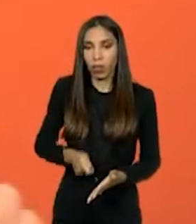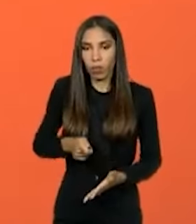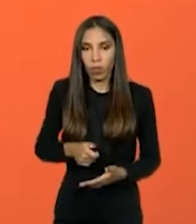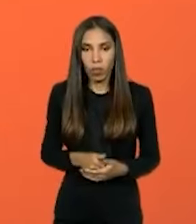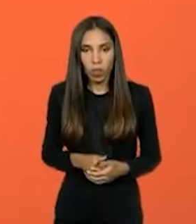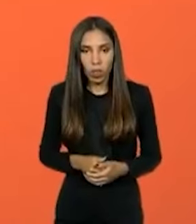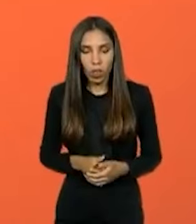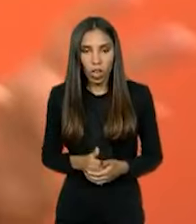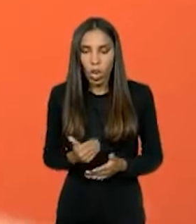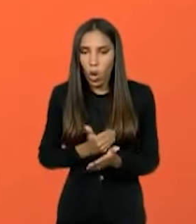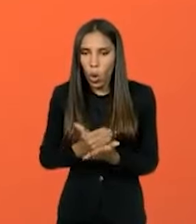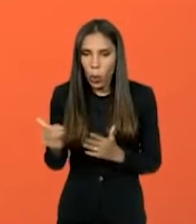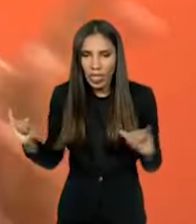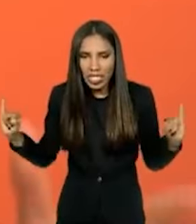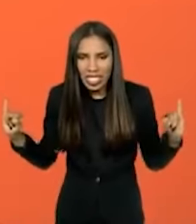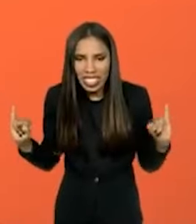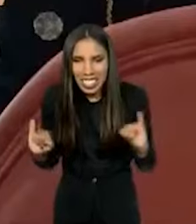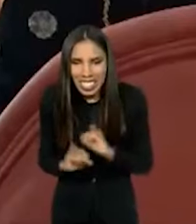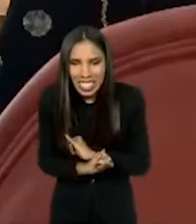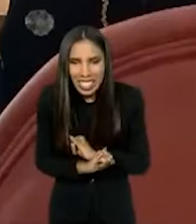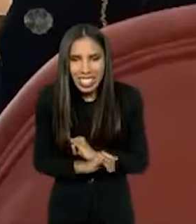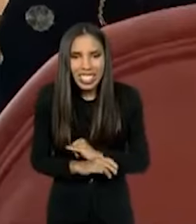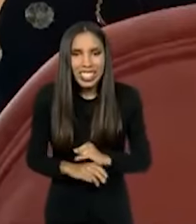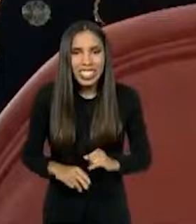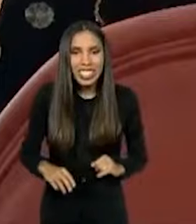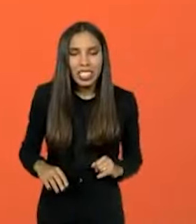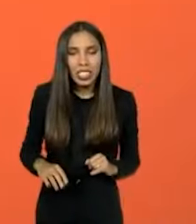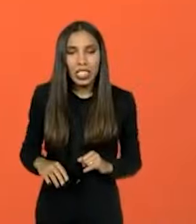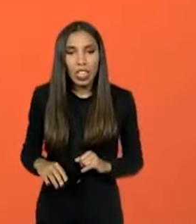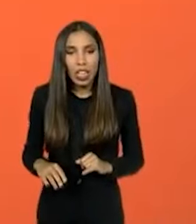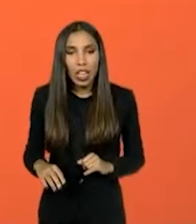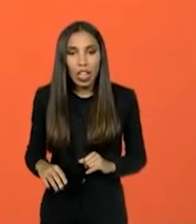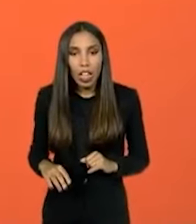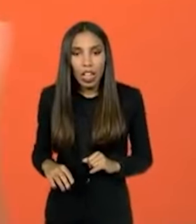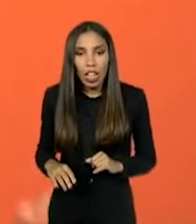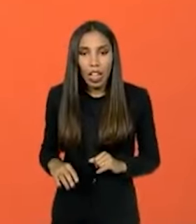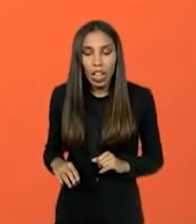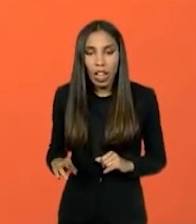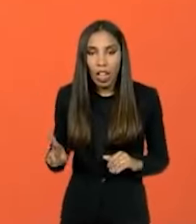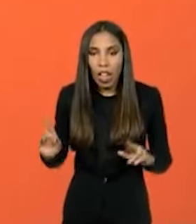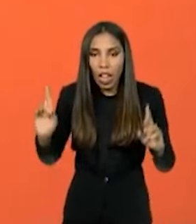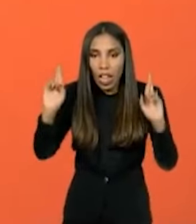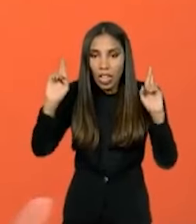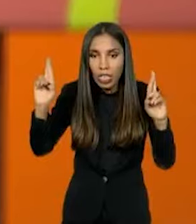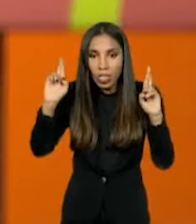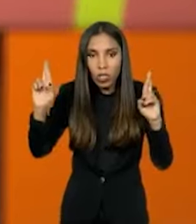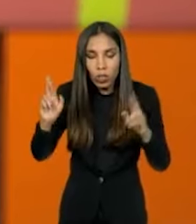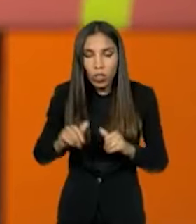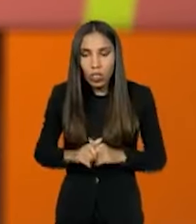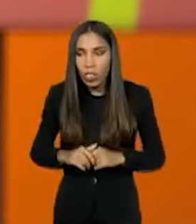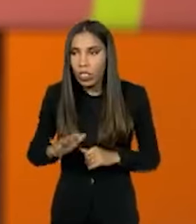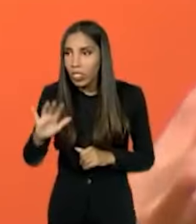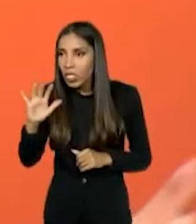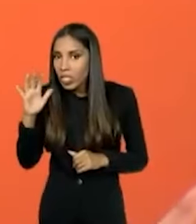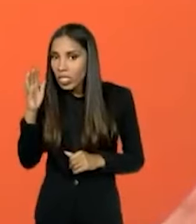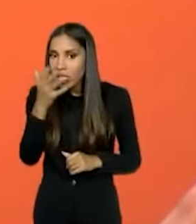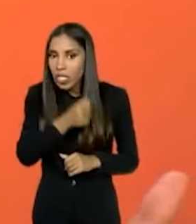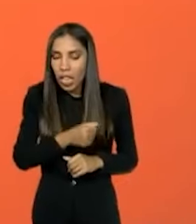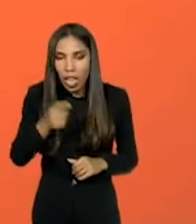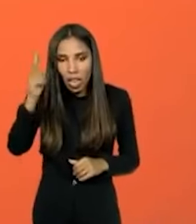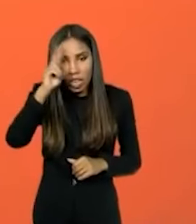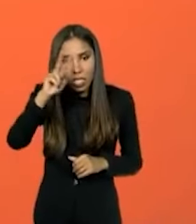começou a fazer a dieta já começou a cor você acabou com a vida normal que ele tava não digo assim eu acabei com com a esperança dele de de salvar com toda essa